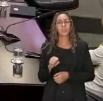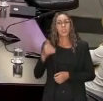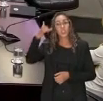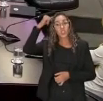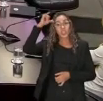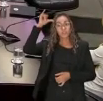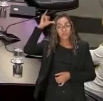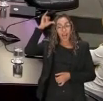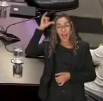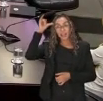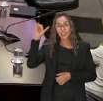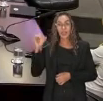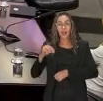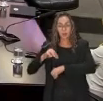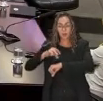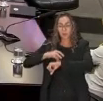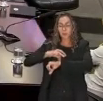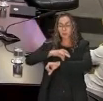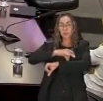seu lucro?